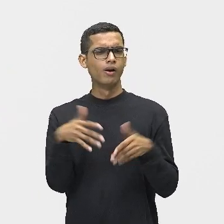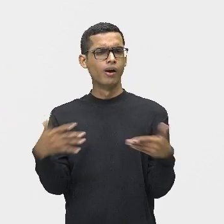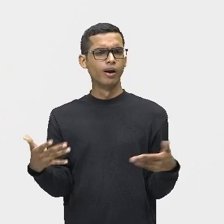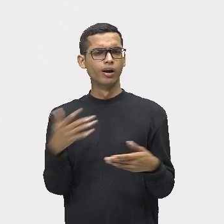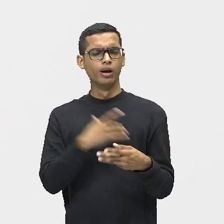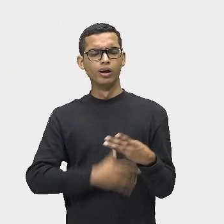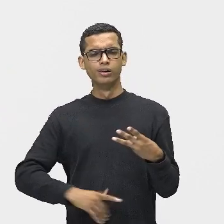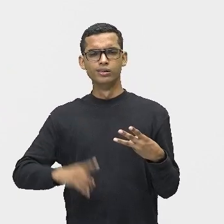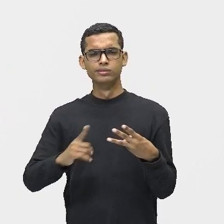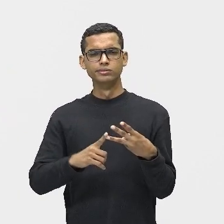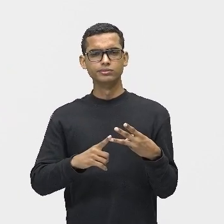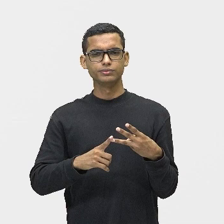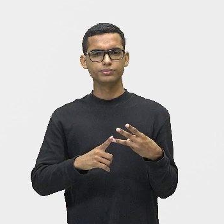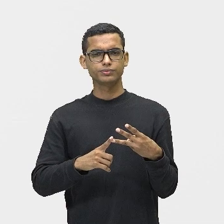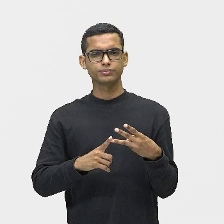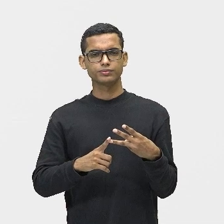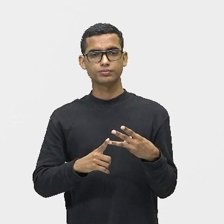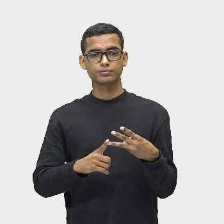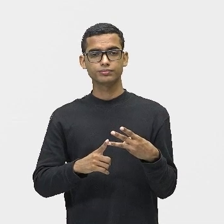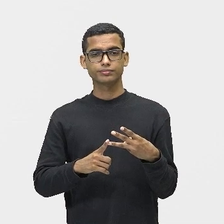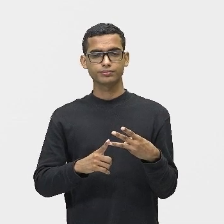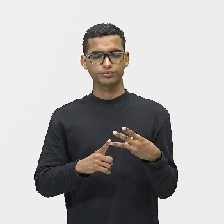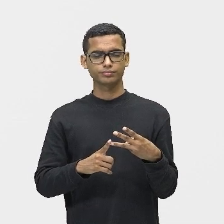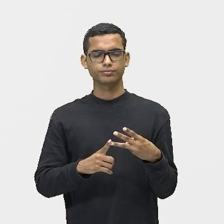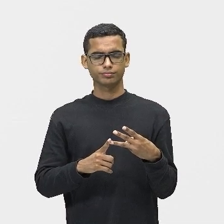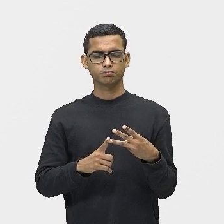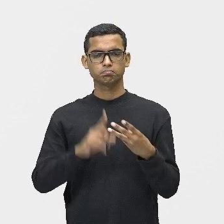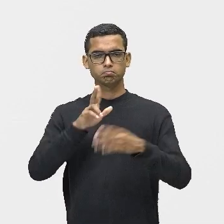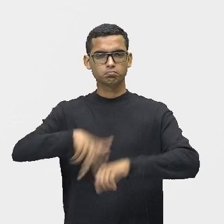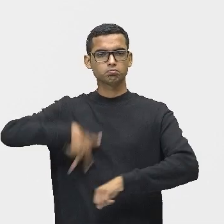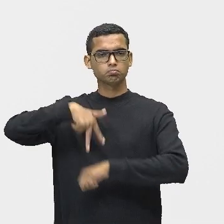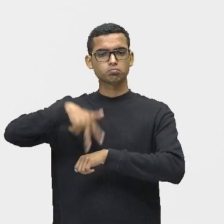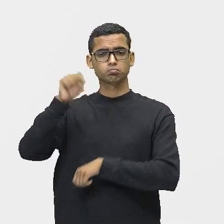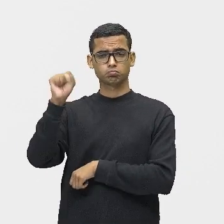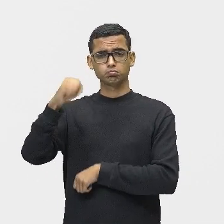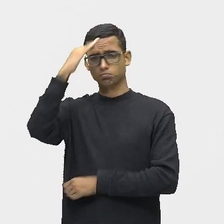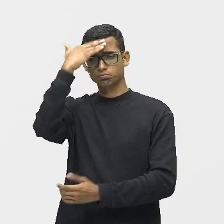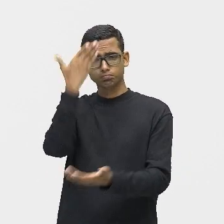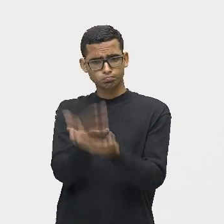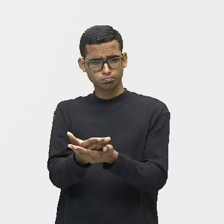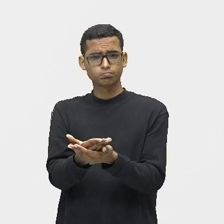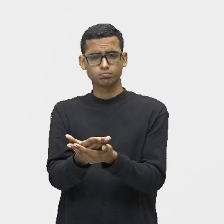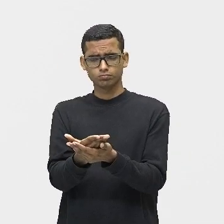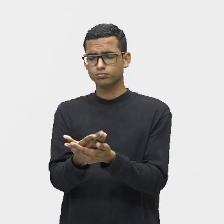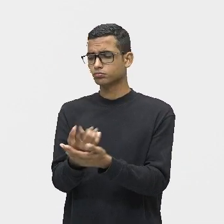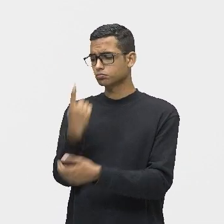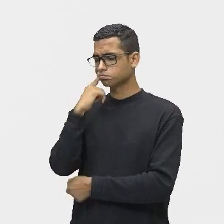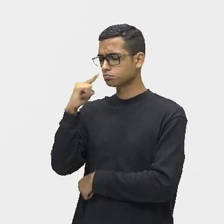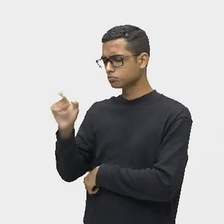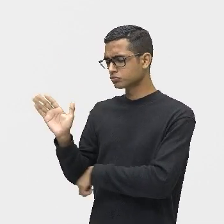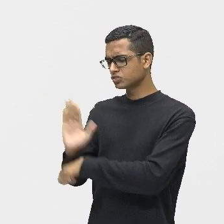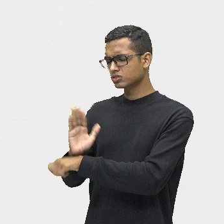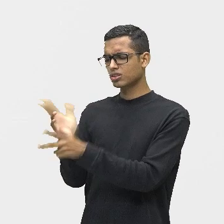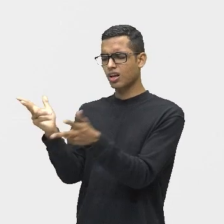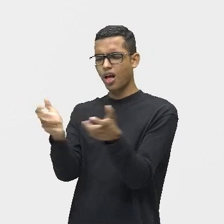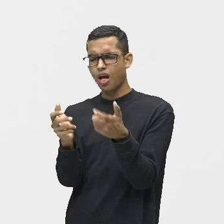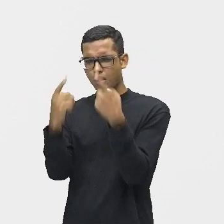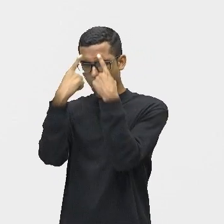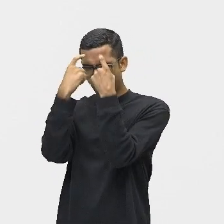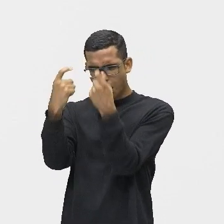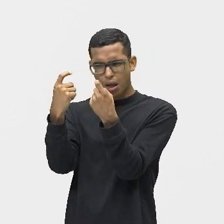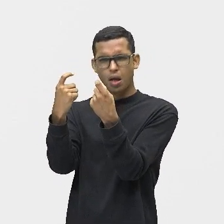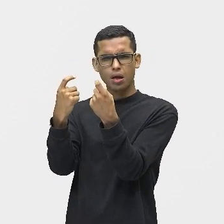da Maria em relação a essa pergunta? Sim, ela acredita que os filmes e videogames com cenas